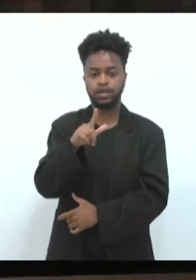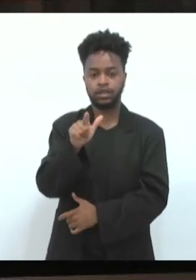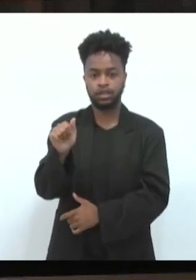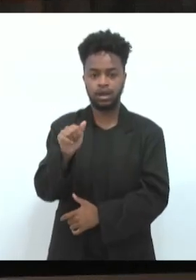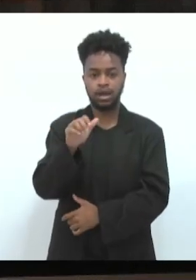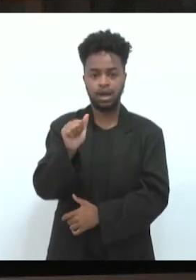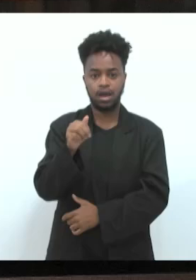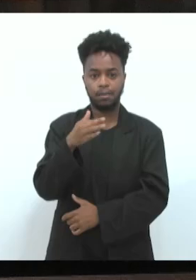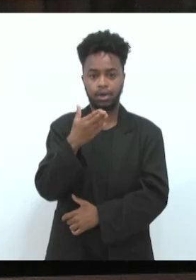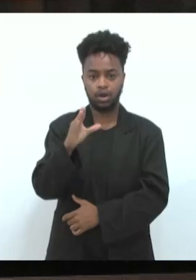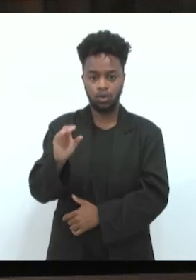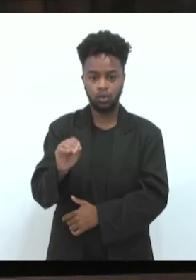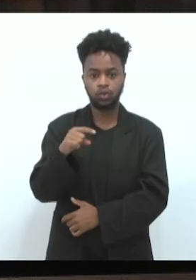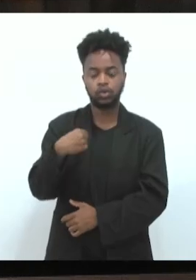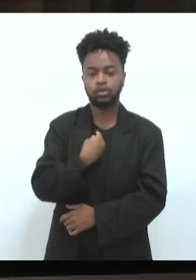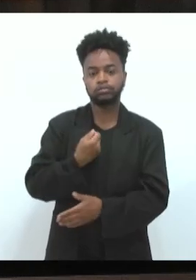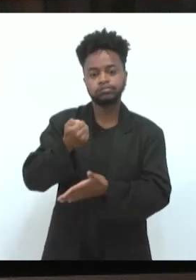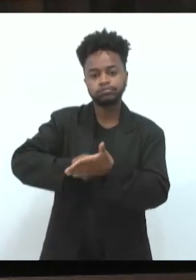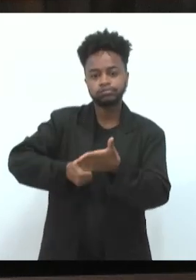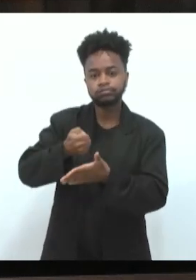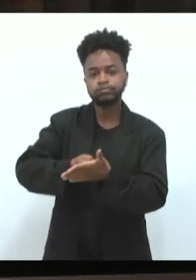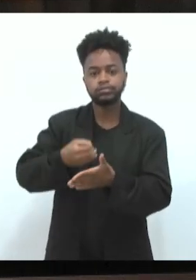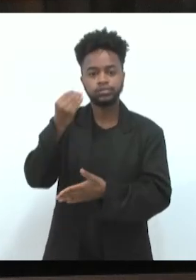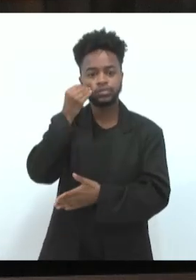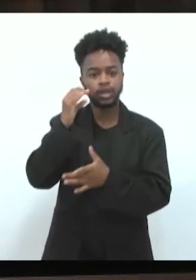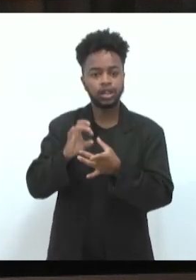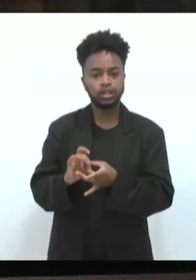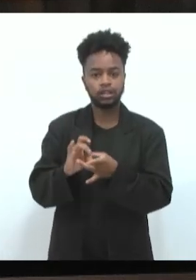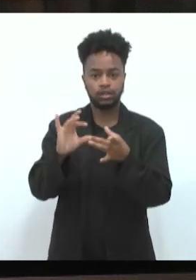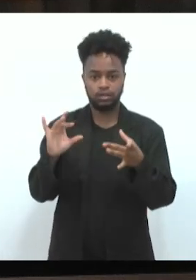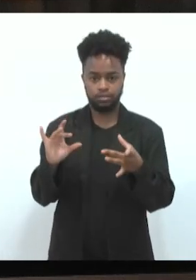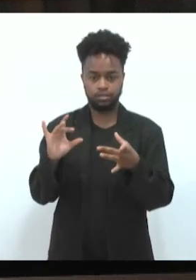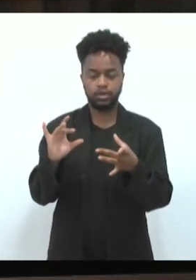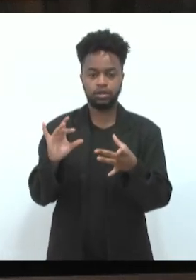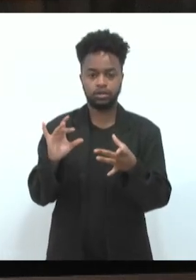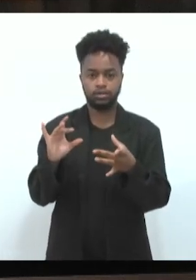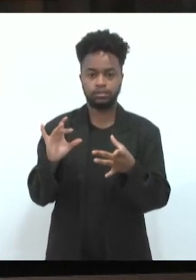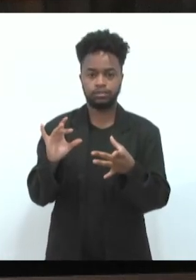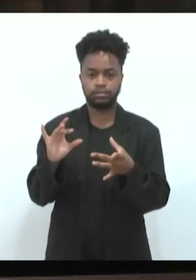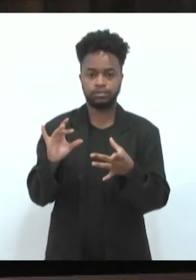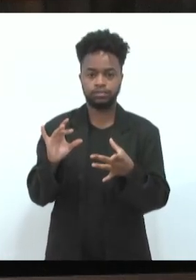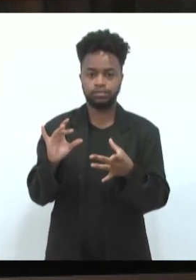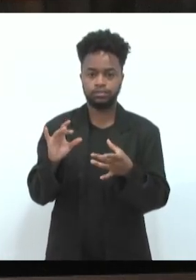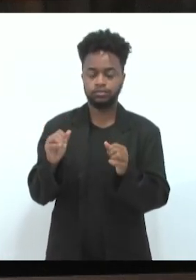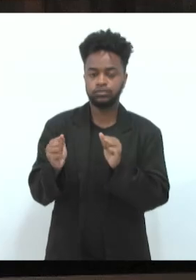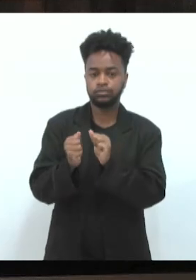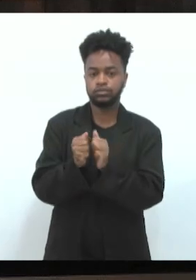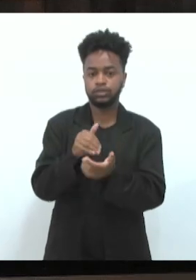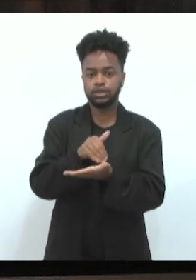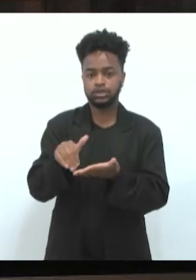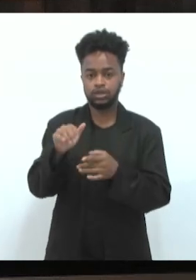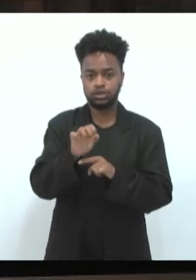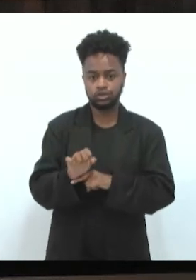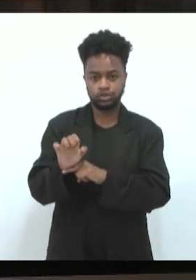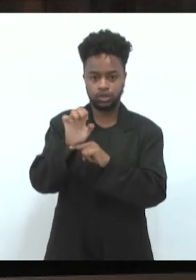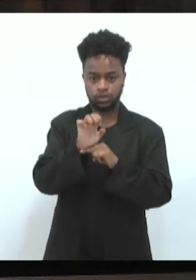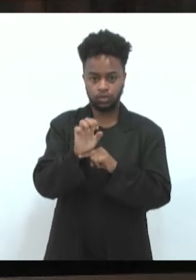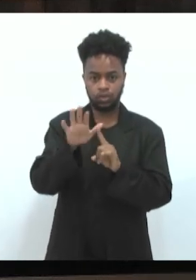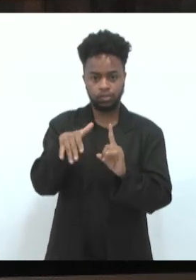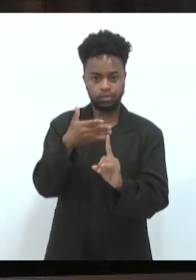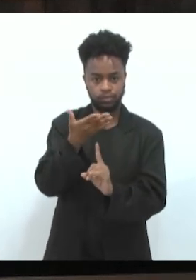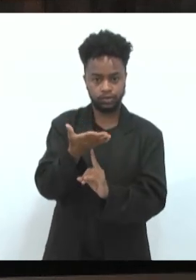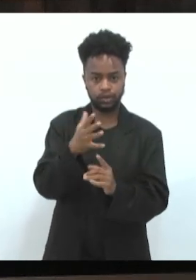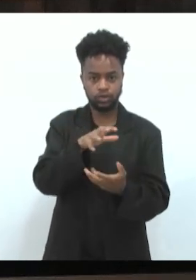trabalhando muito para a questão da liberação, aí já pela Secretaria de Estado de Ambiente